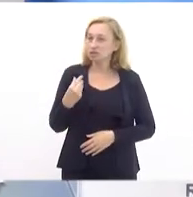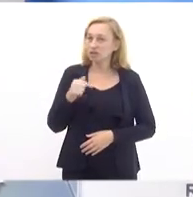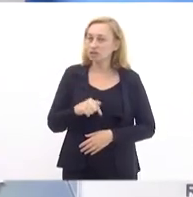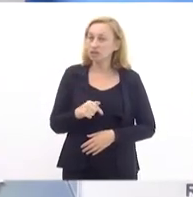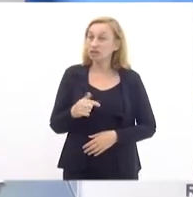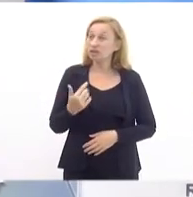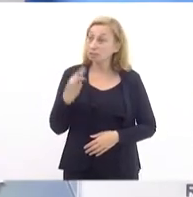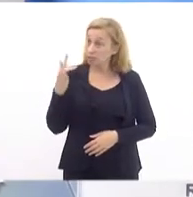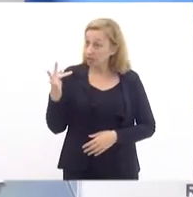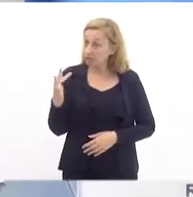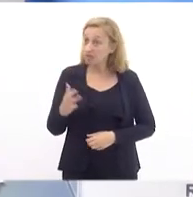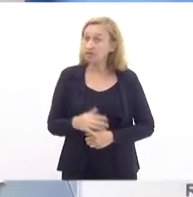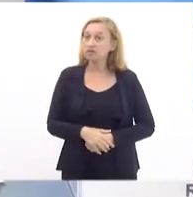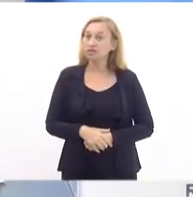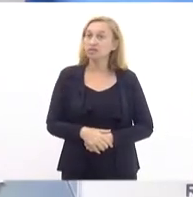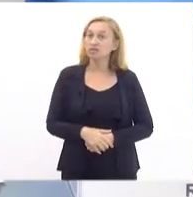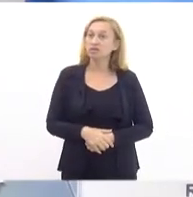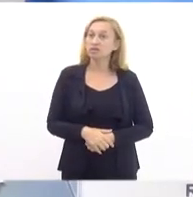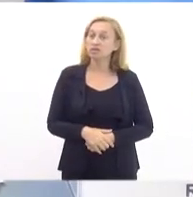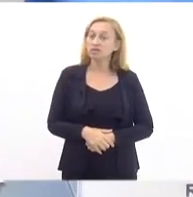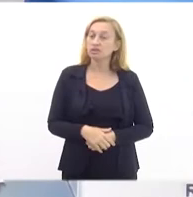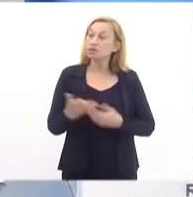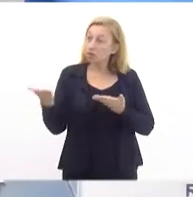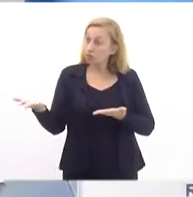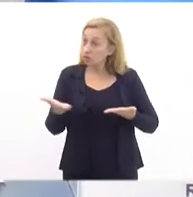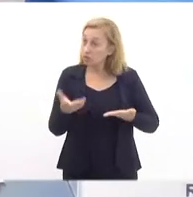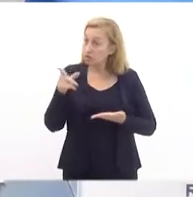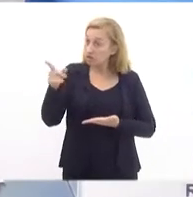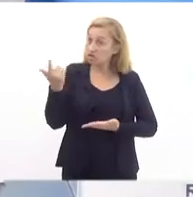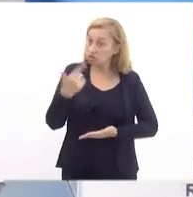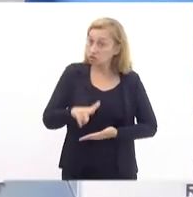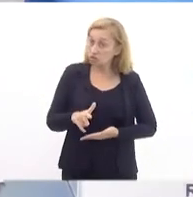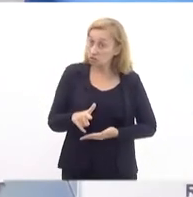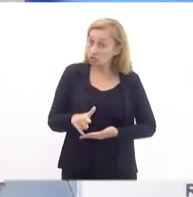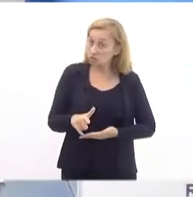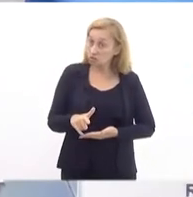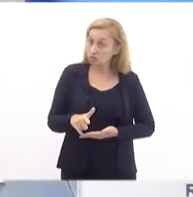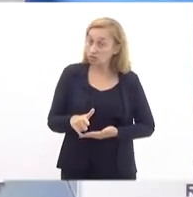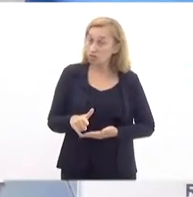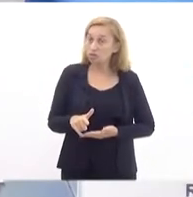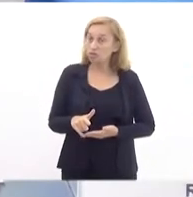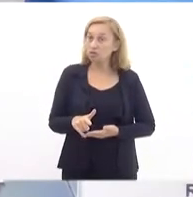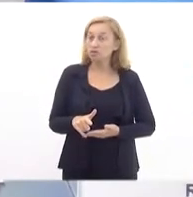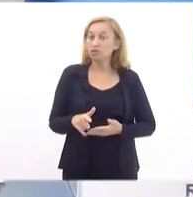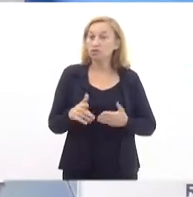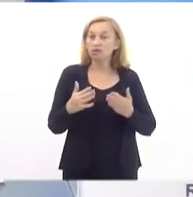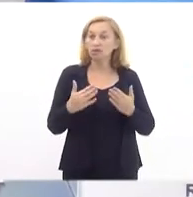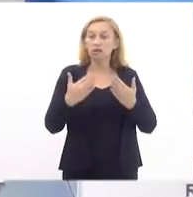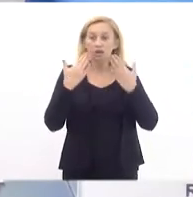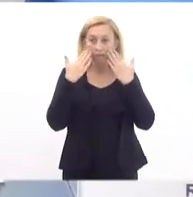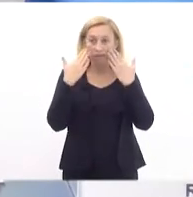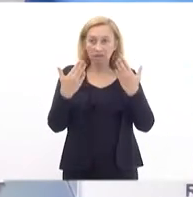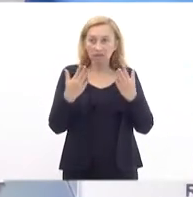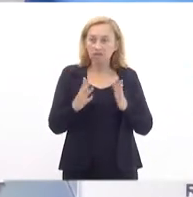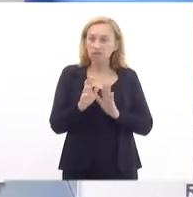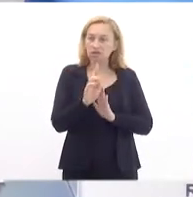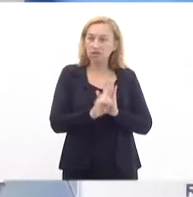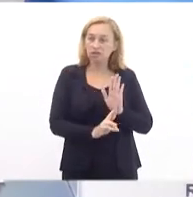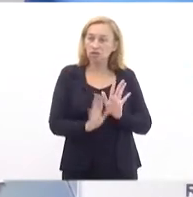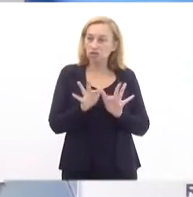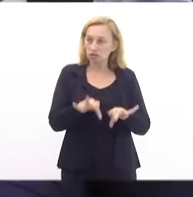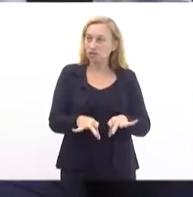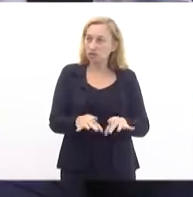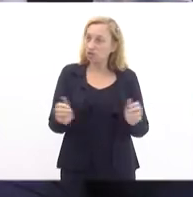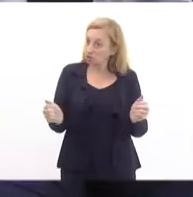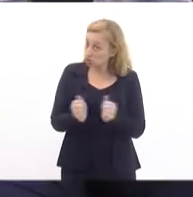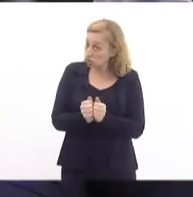Em breve, estaremos também convidando você novamente para quando formos apresentar o relatório final, para que você participe do